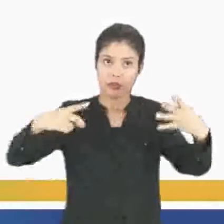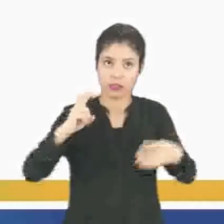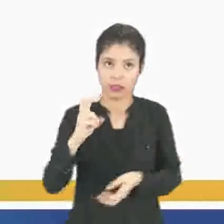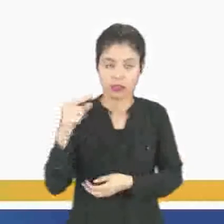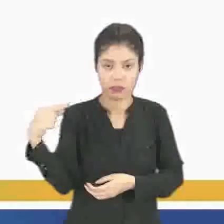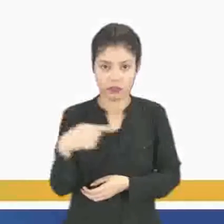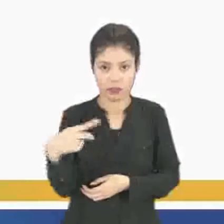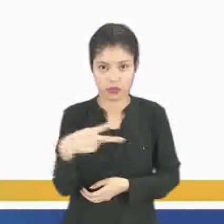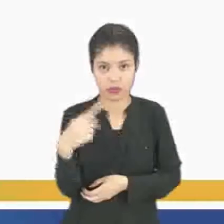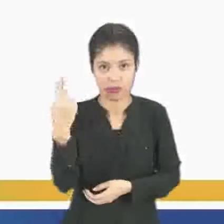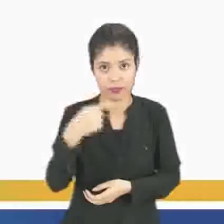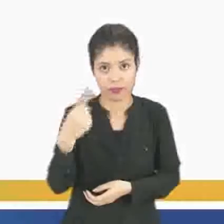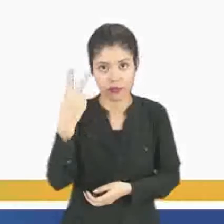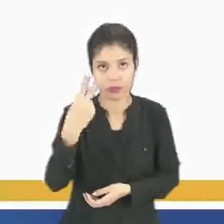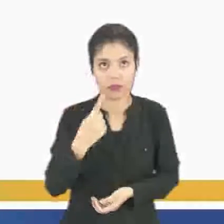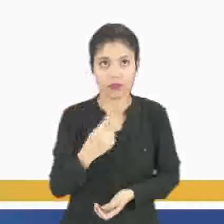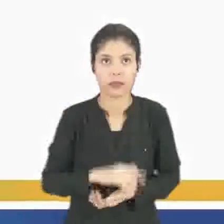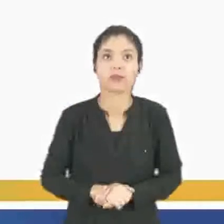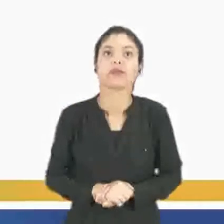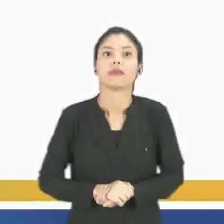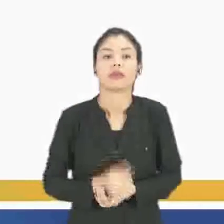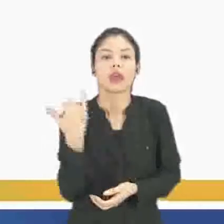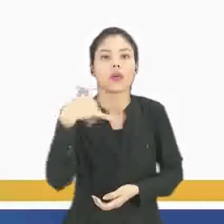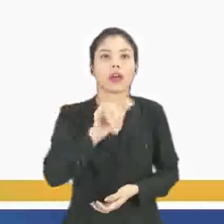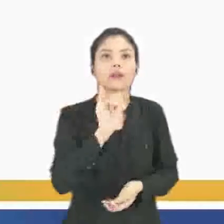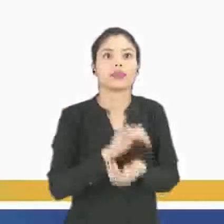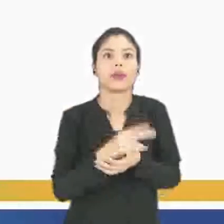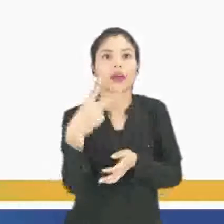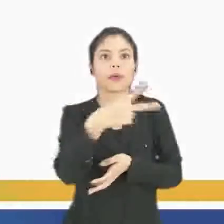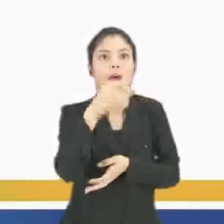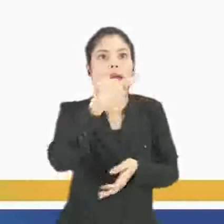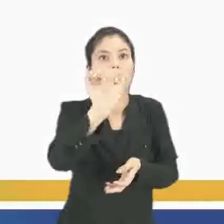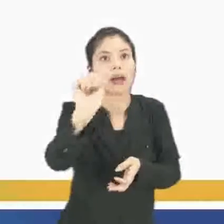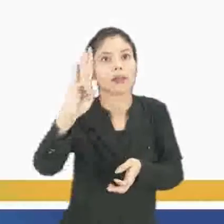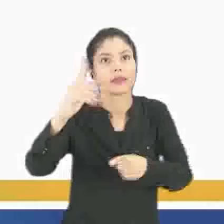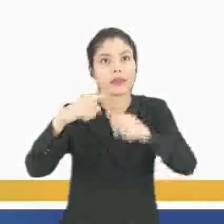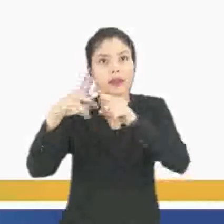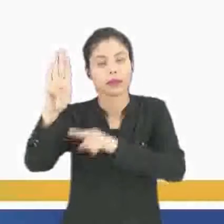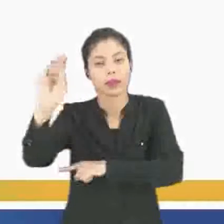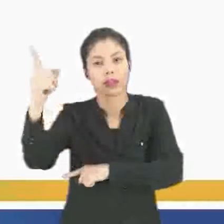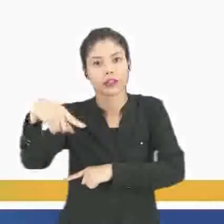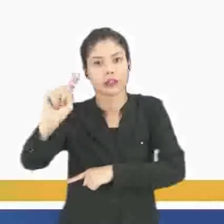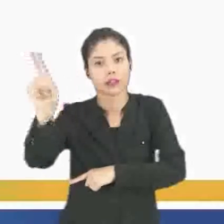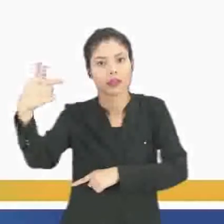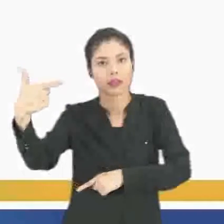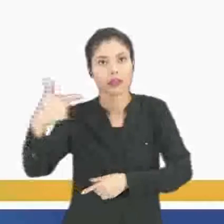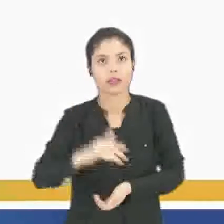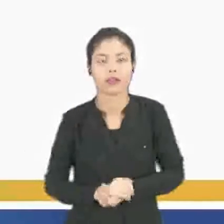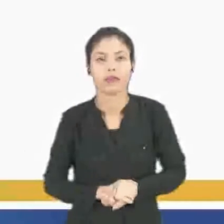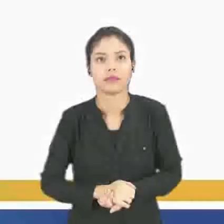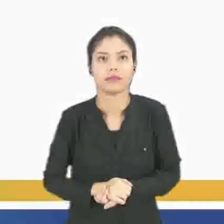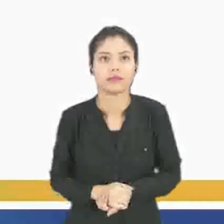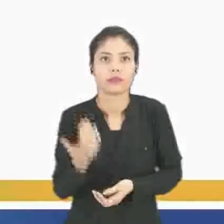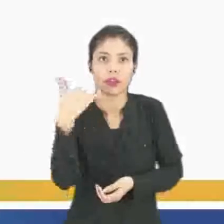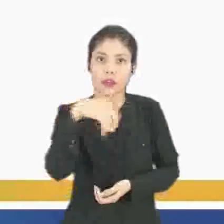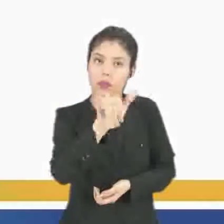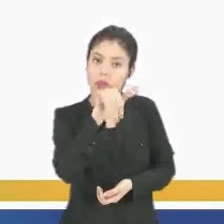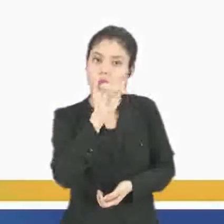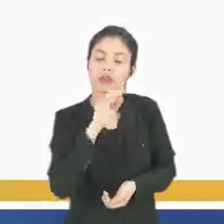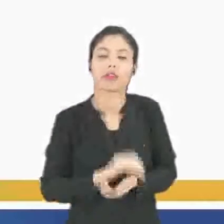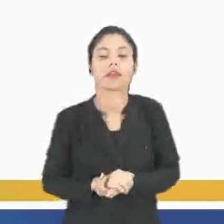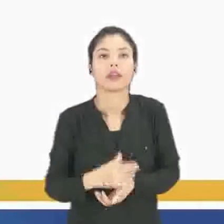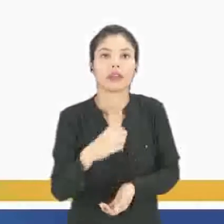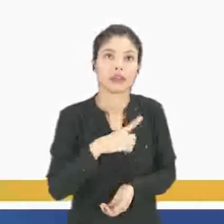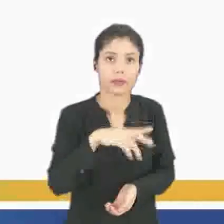1. Vamos para o Y? Y é igual a YA mais YB sobre 2. O YM